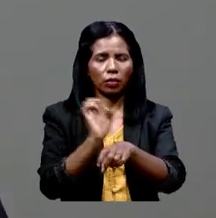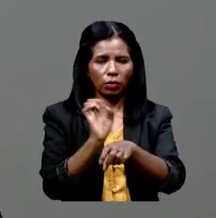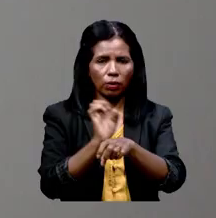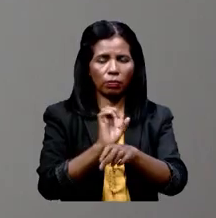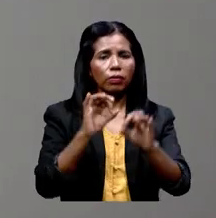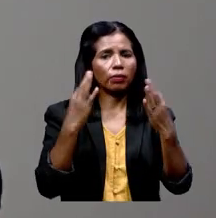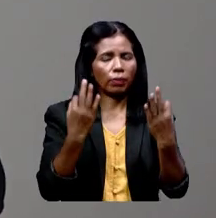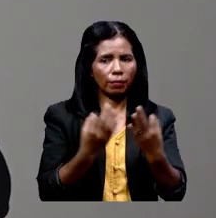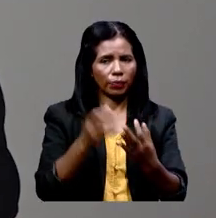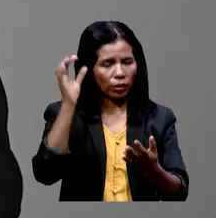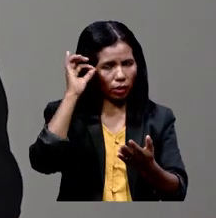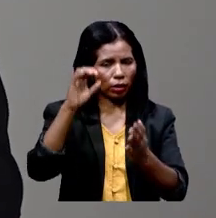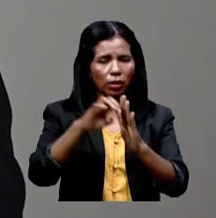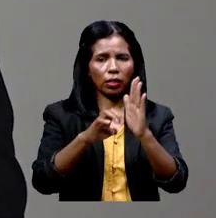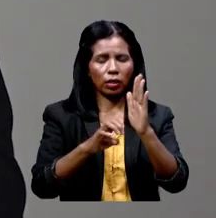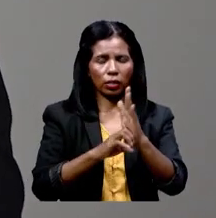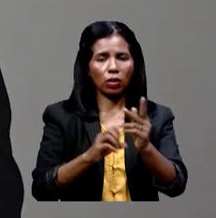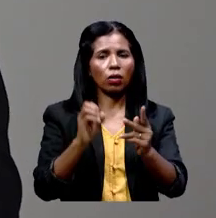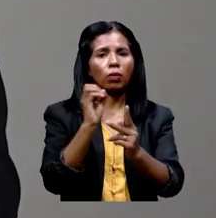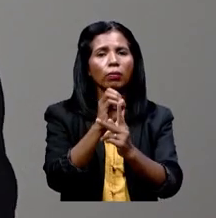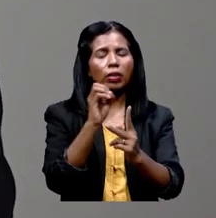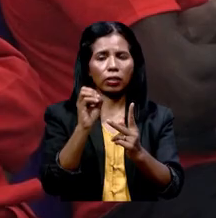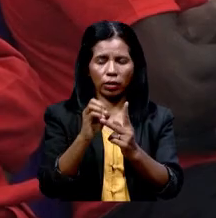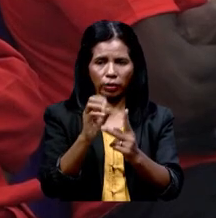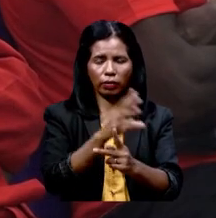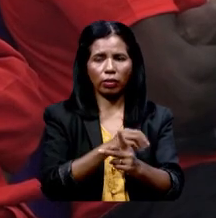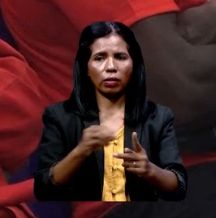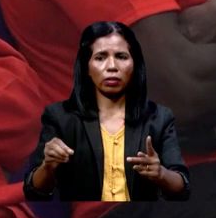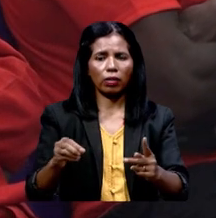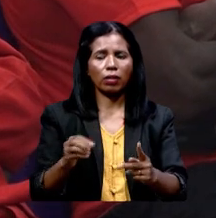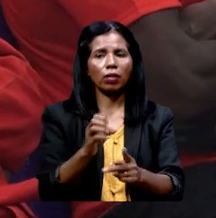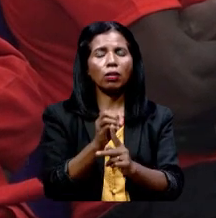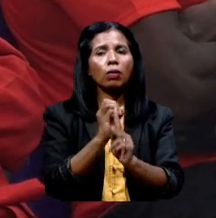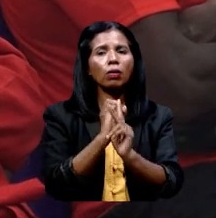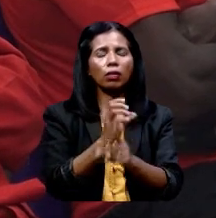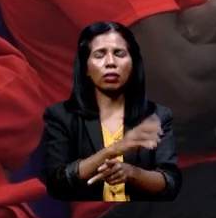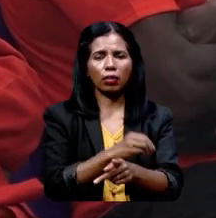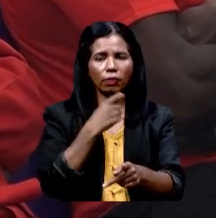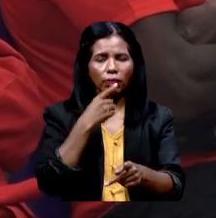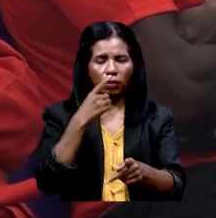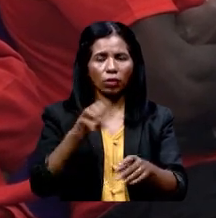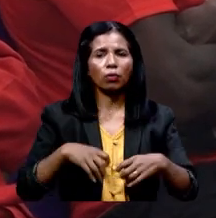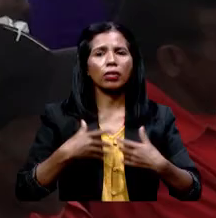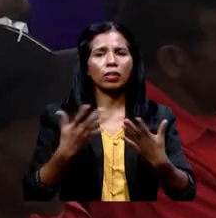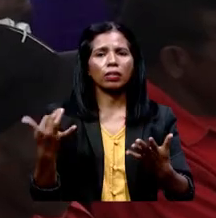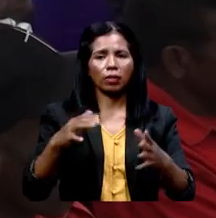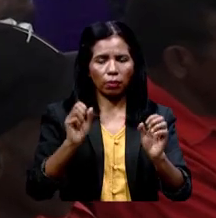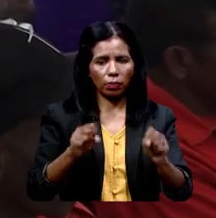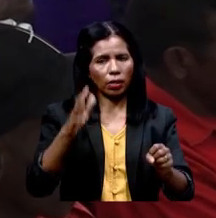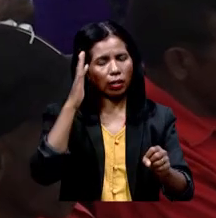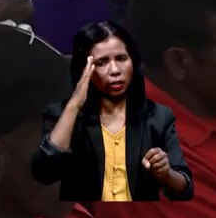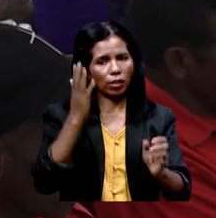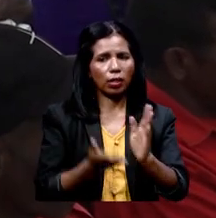No nemo secretário de Estado cooperativa Arsenio Pereira Hateten, o presença movimento cooperativa primarene, o insa Sirabele Hatene, a tu